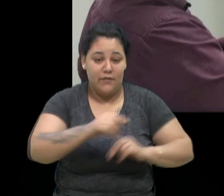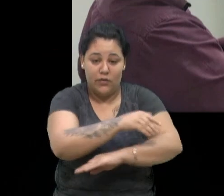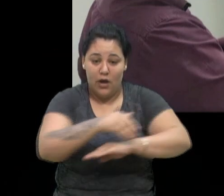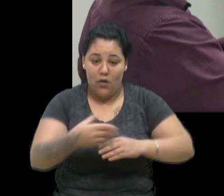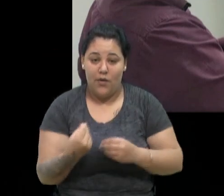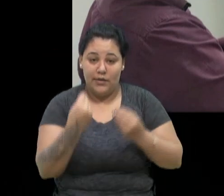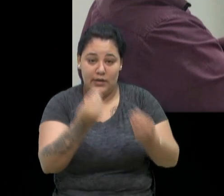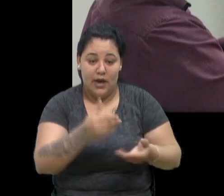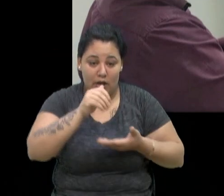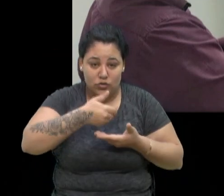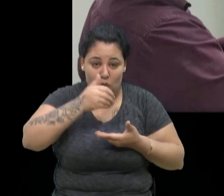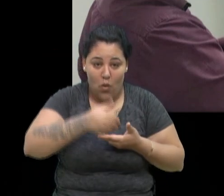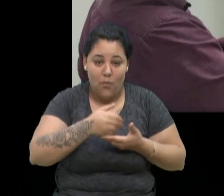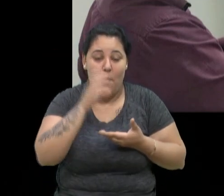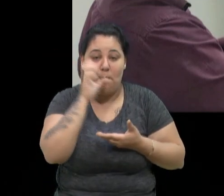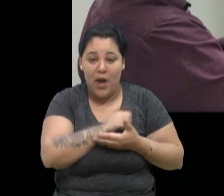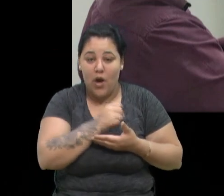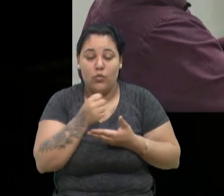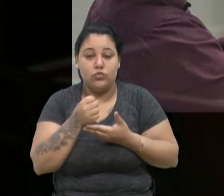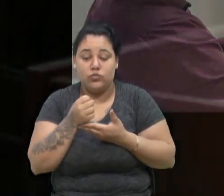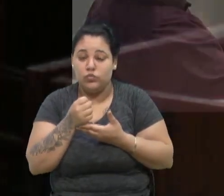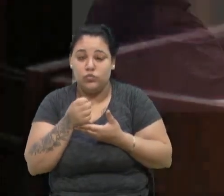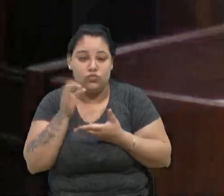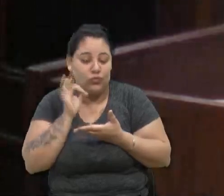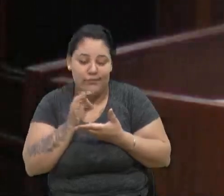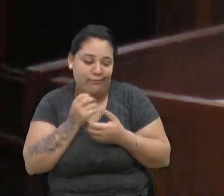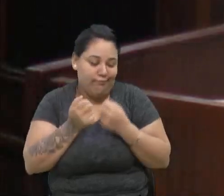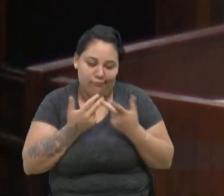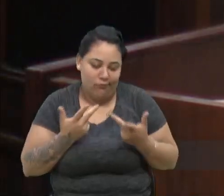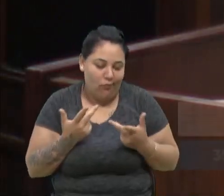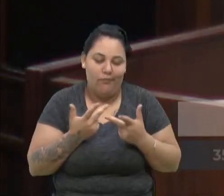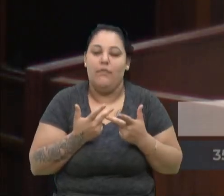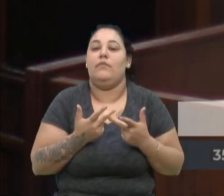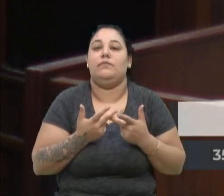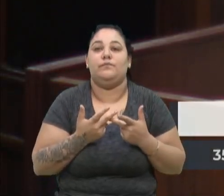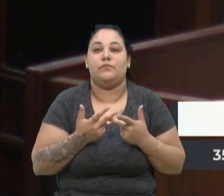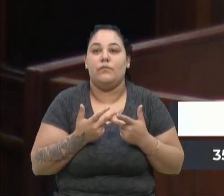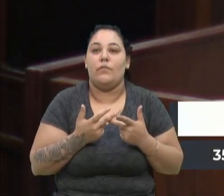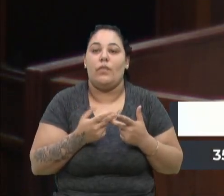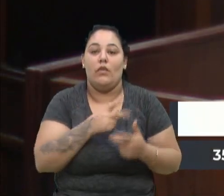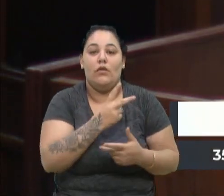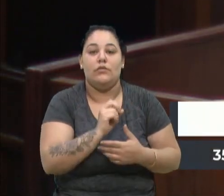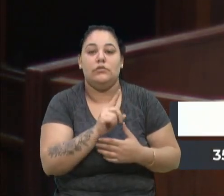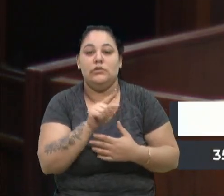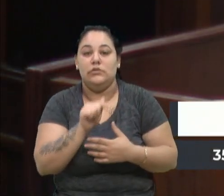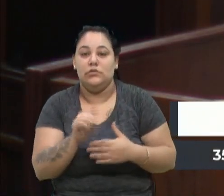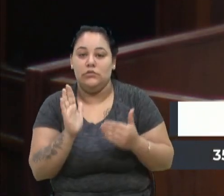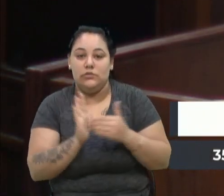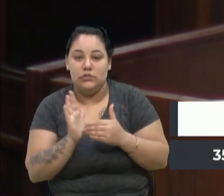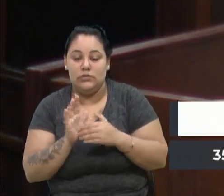uma sopa, um pão, um suco para as pessoas. Desde 2017 até o presente momento,